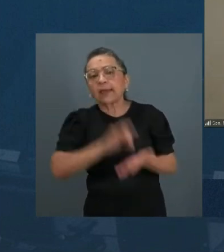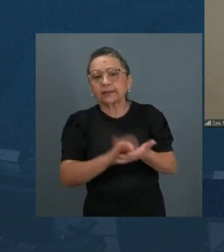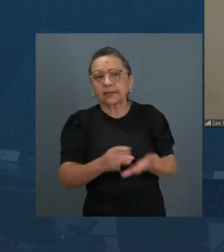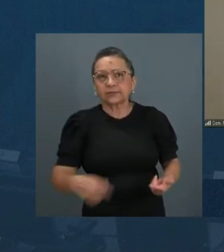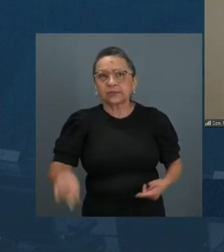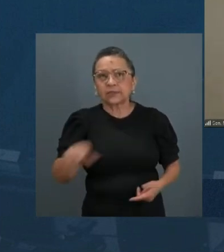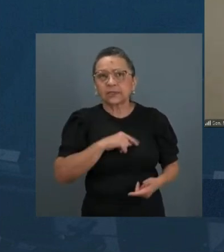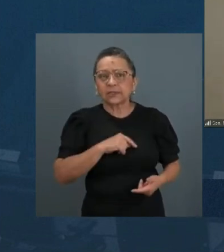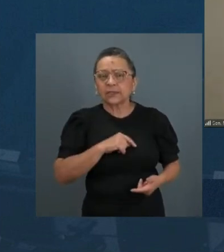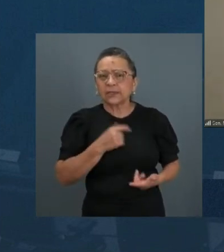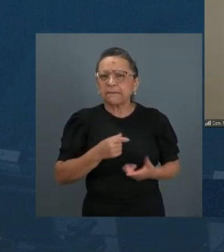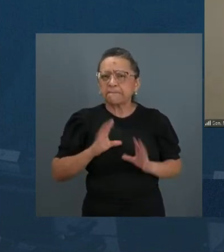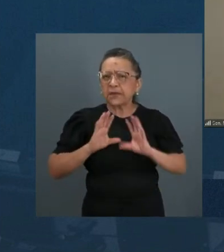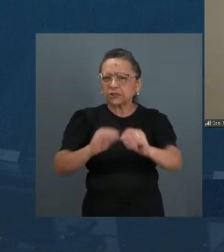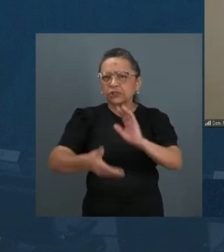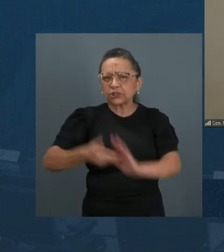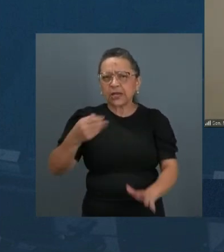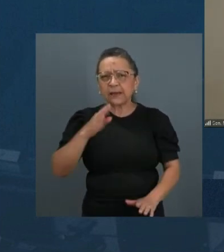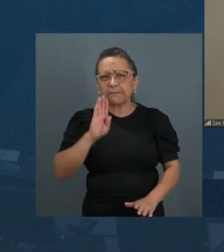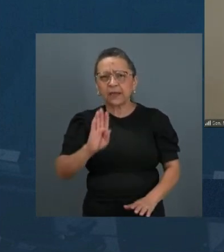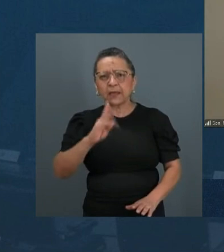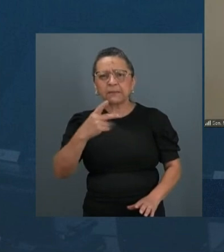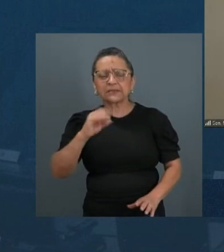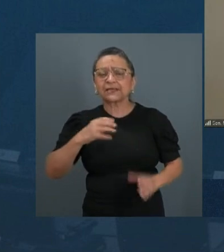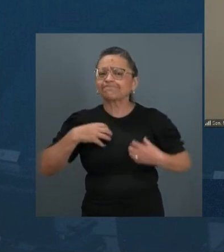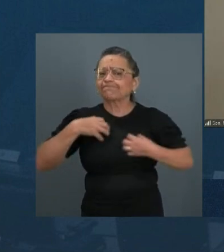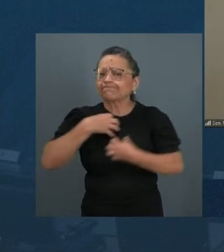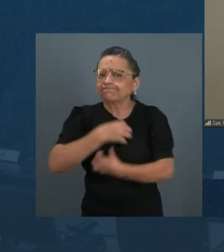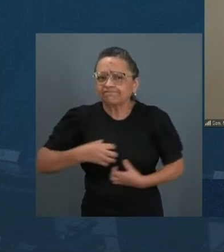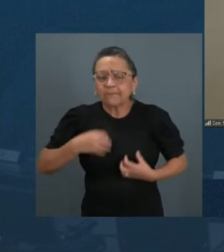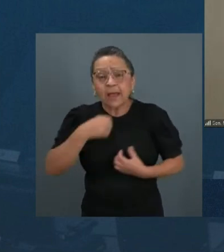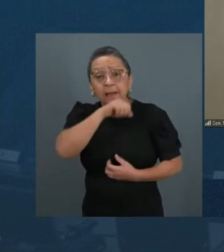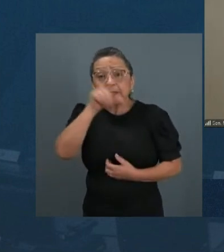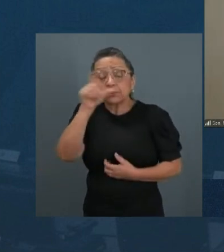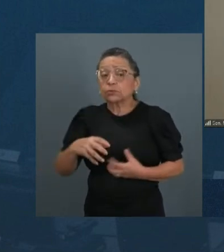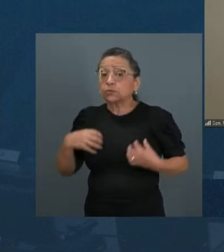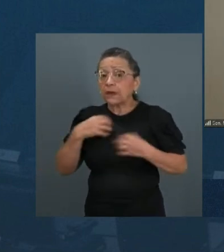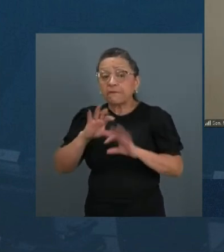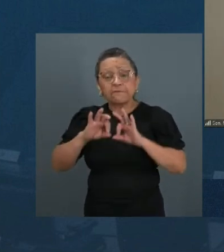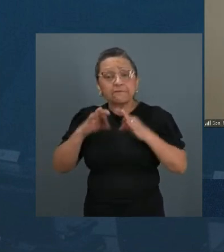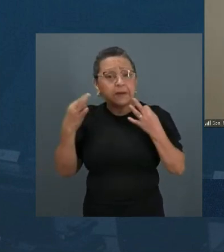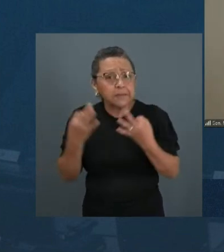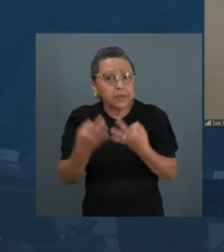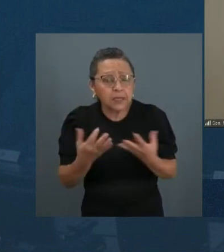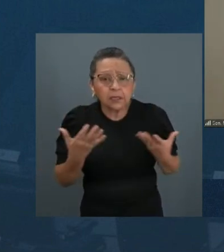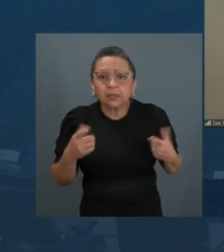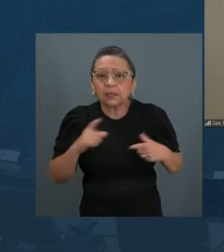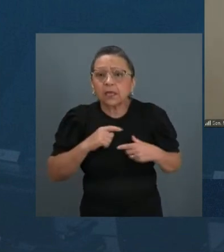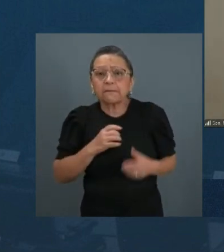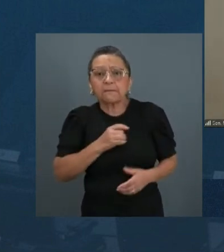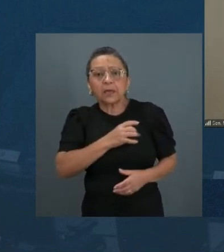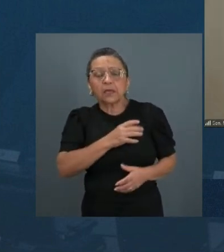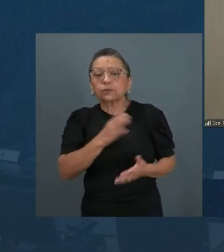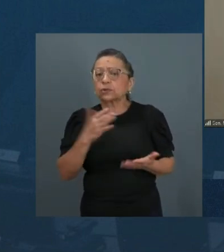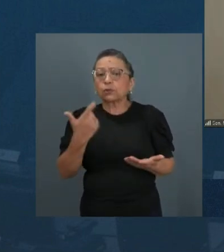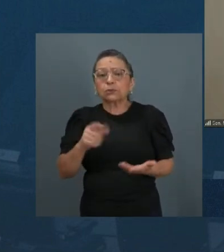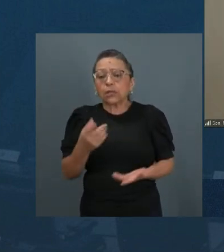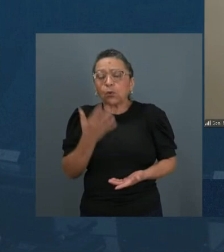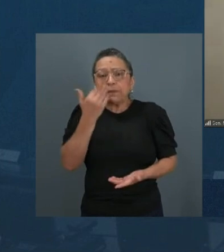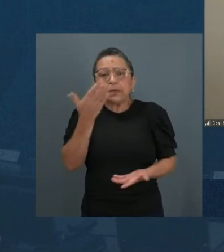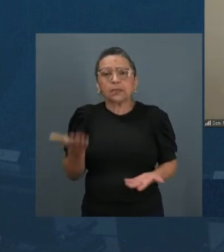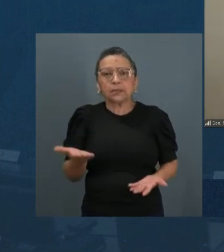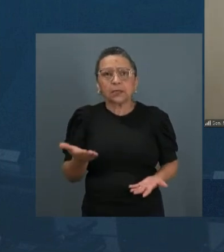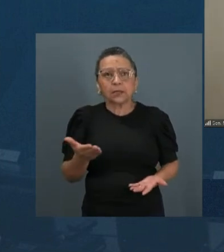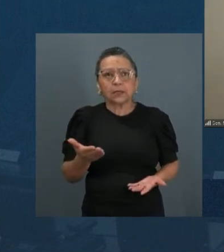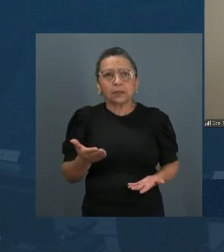E mexer no PPC causa uma aflição imensa nas mães, nas famílias, que têm medo de não ter o que comer no